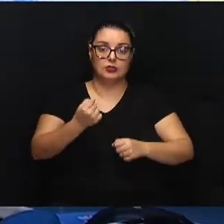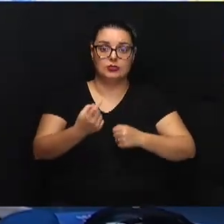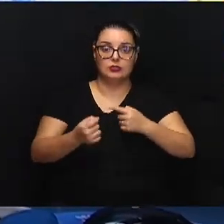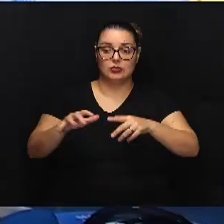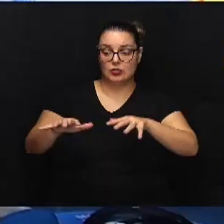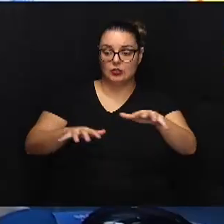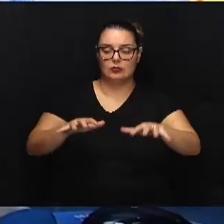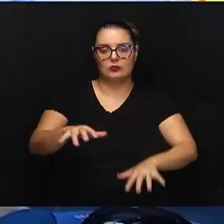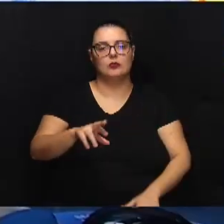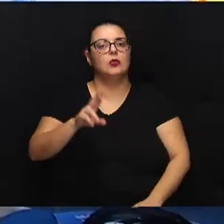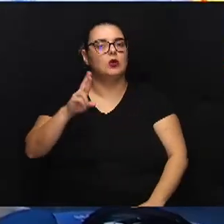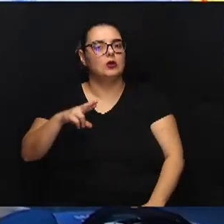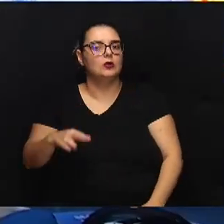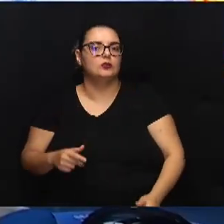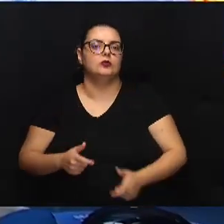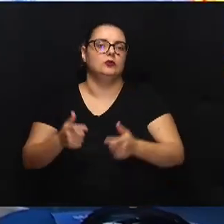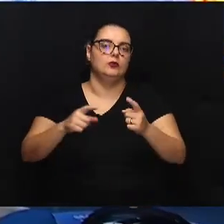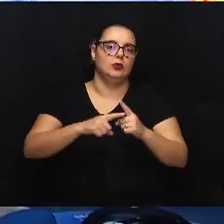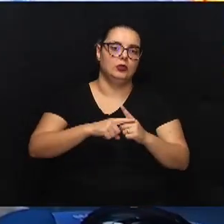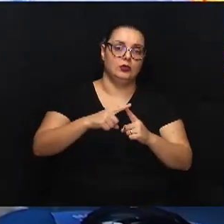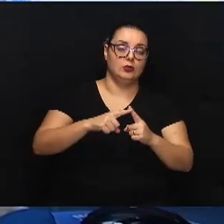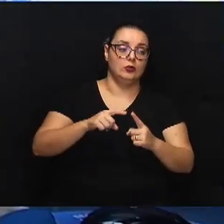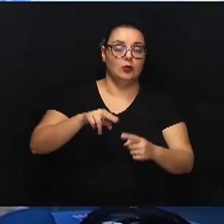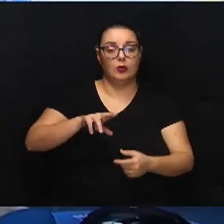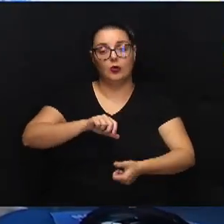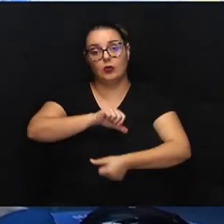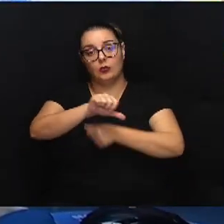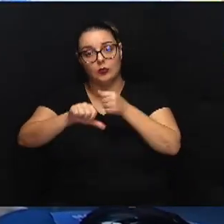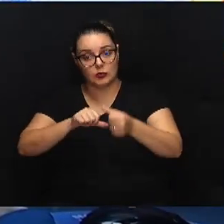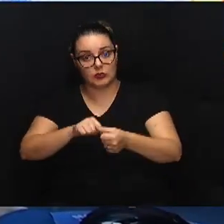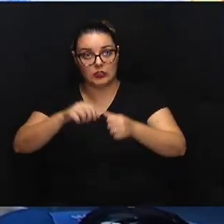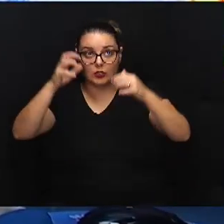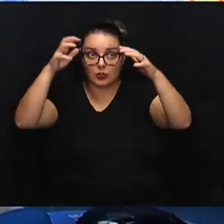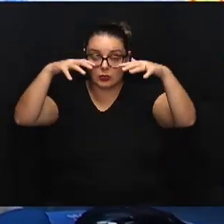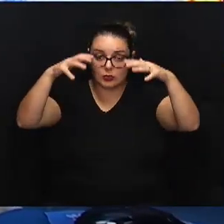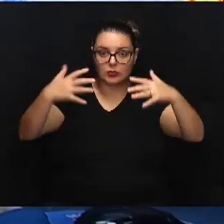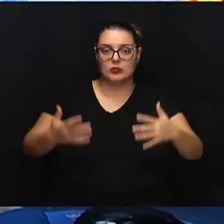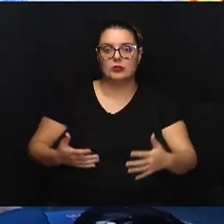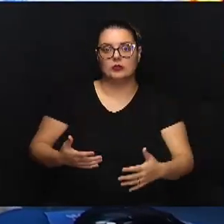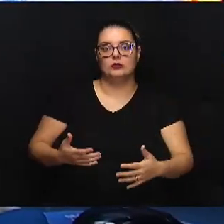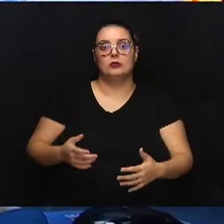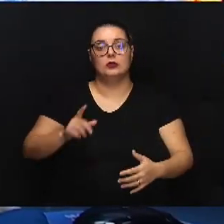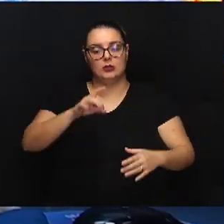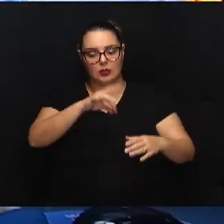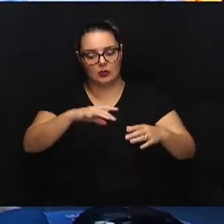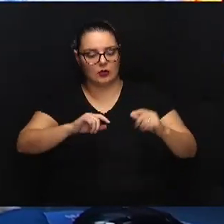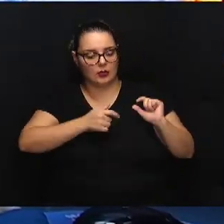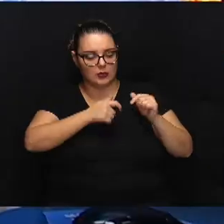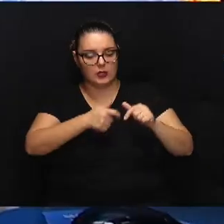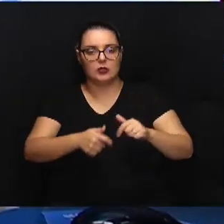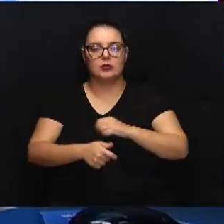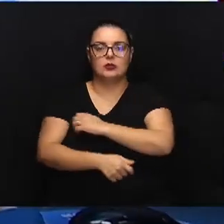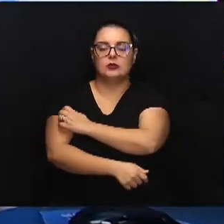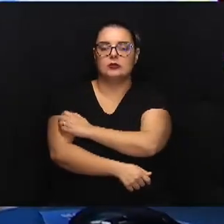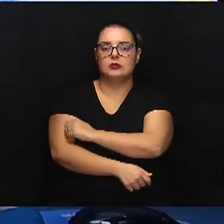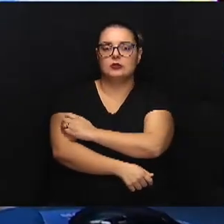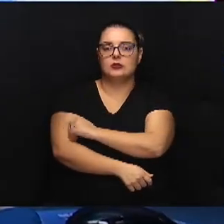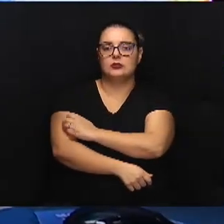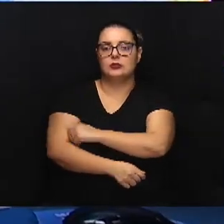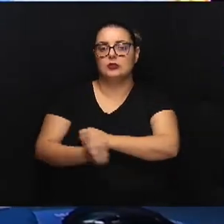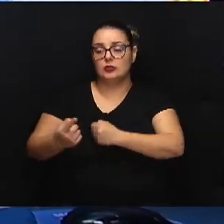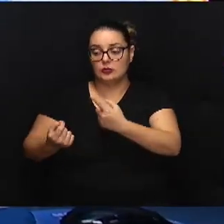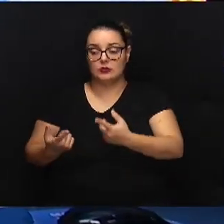regiões por conta de aumento nas temperaturas ou mudança no regime de chuvas, cultivos que são tradicionais de determinadas regiões podem se